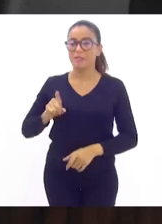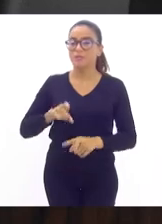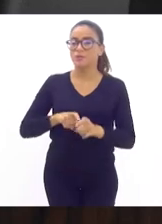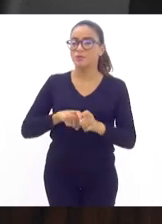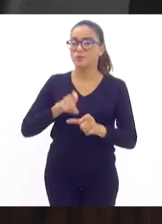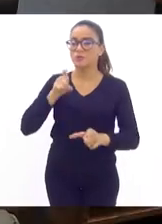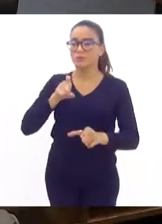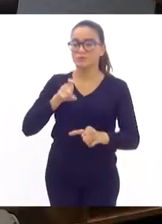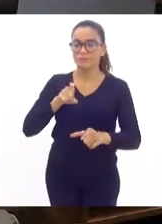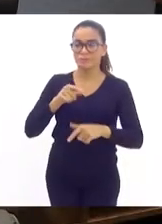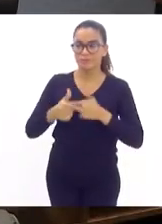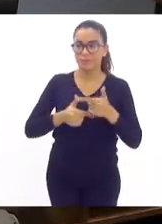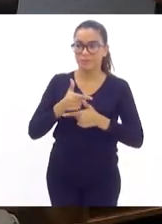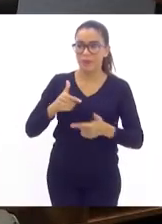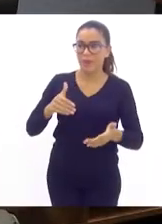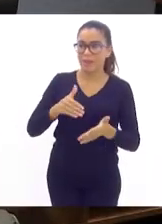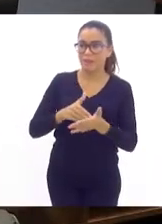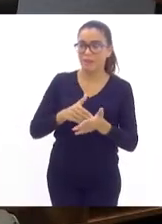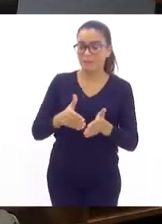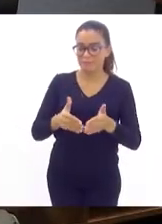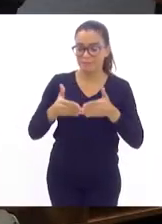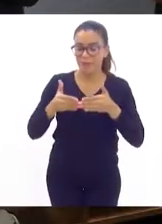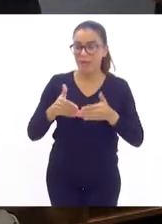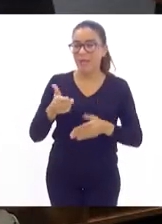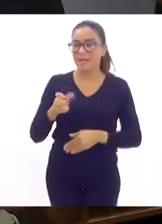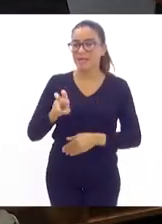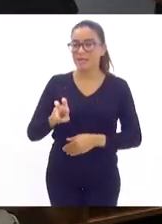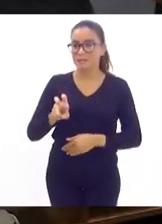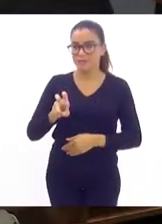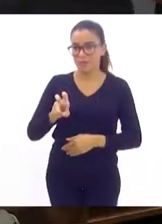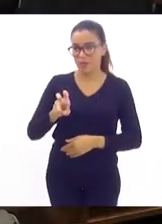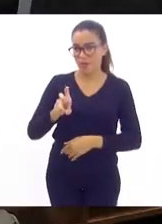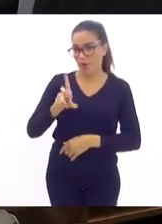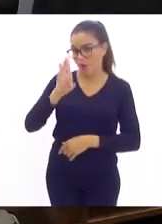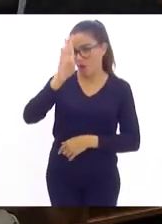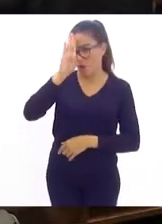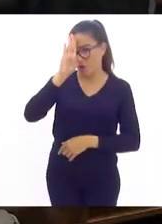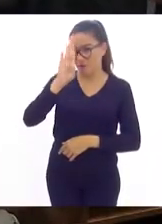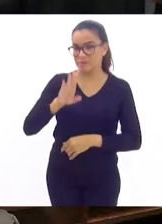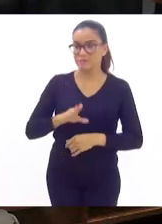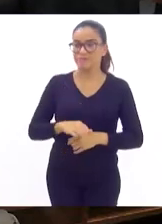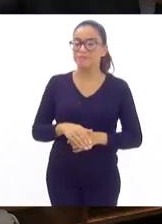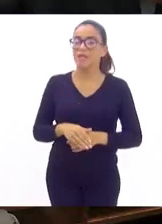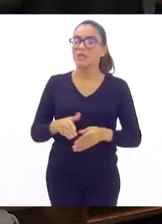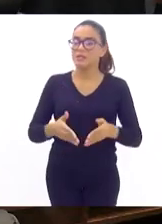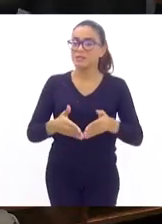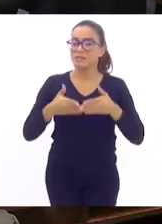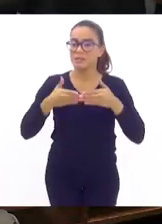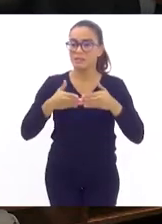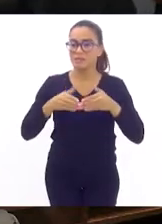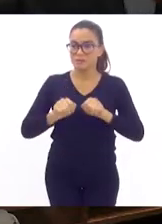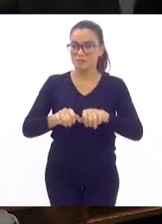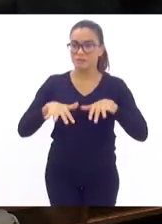Até as 15 horas. Quando retornaremos com a ordem do dia. Está suspensa a sessão. Está suspensa a sessão.